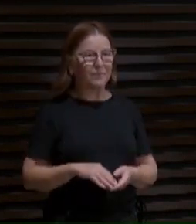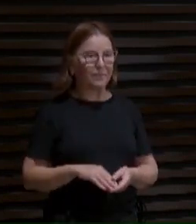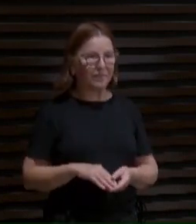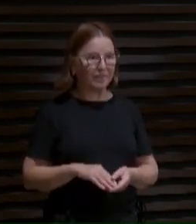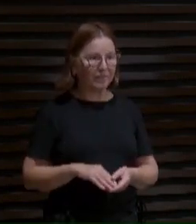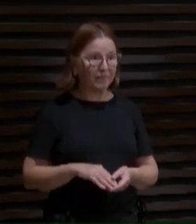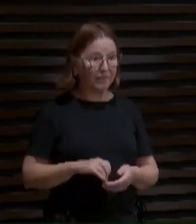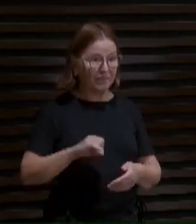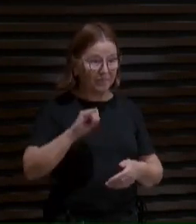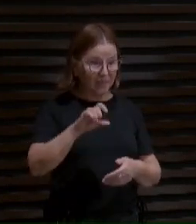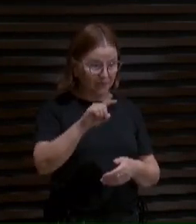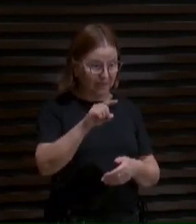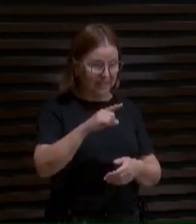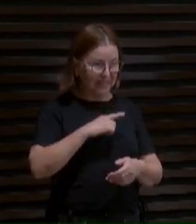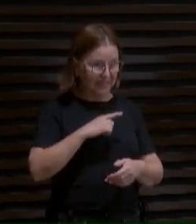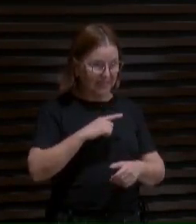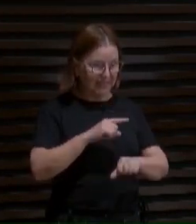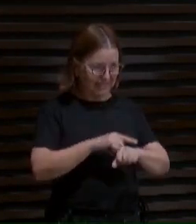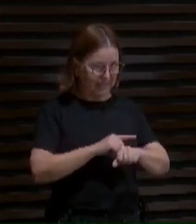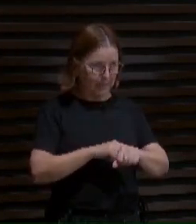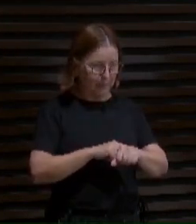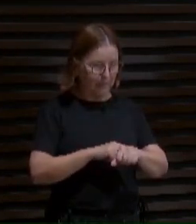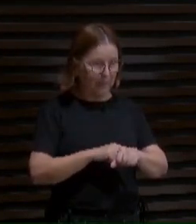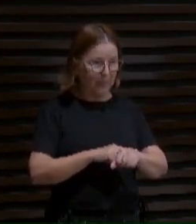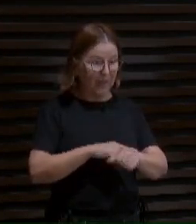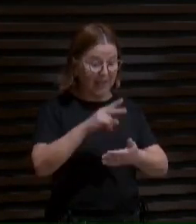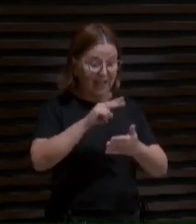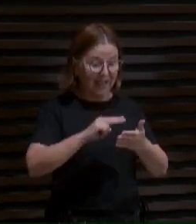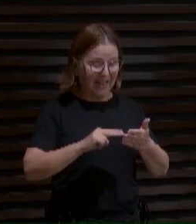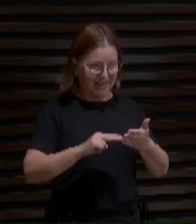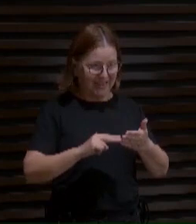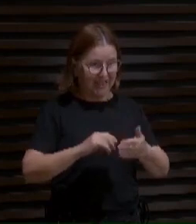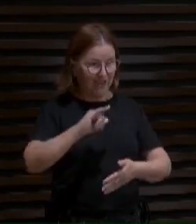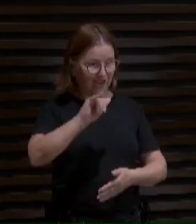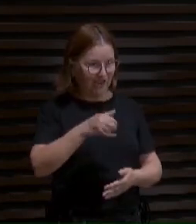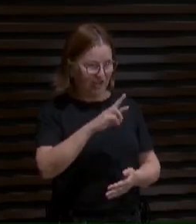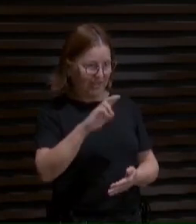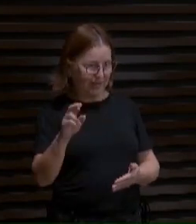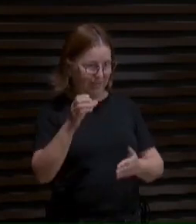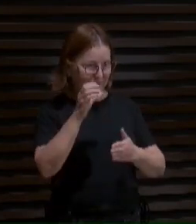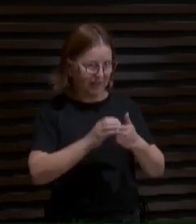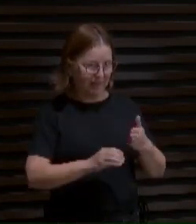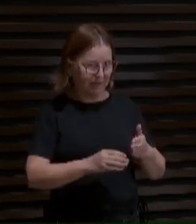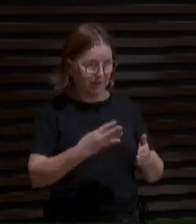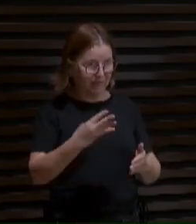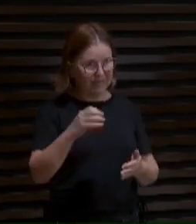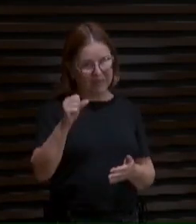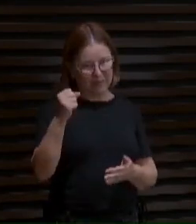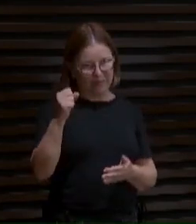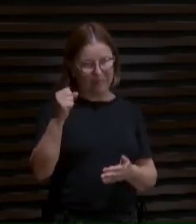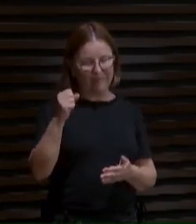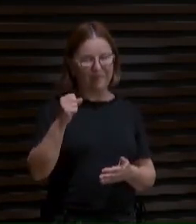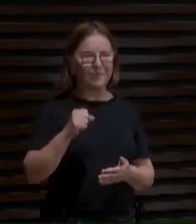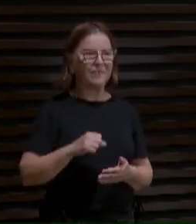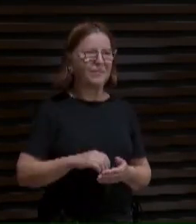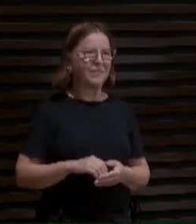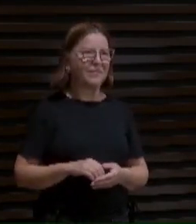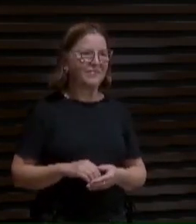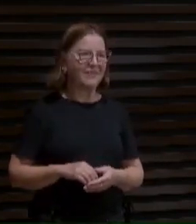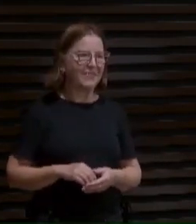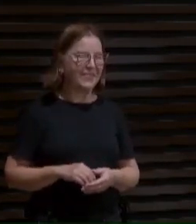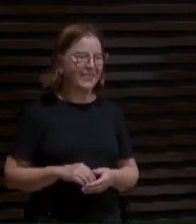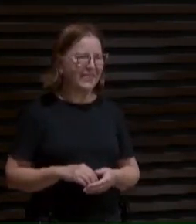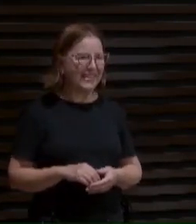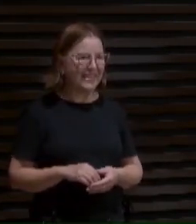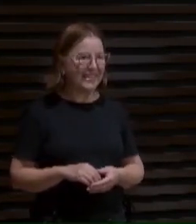tempo, leia o capítulo 48 de Jeremias. Agora, botar a curiosidade, que